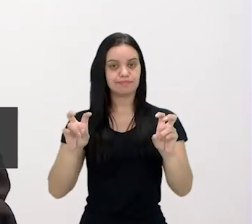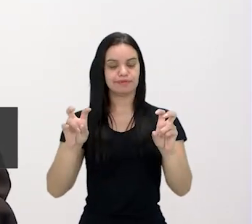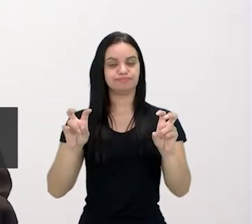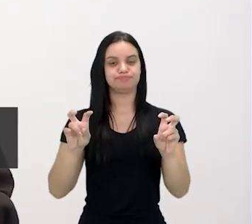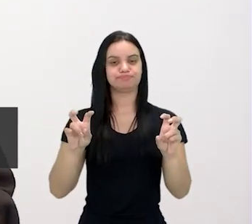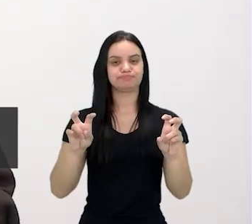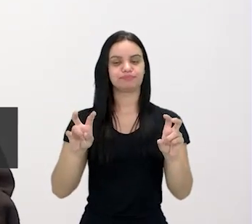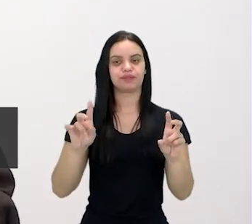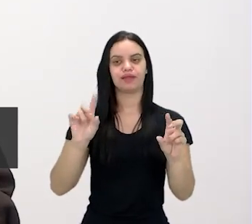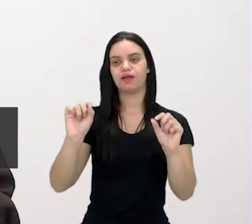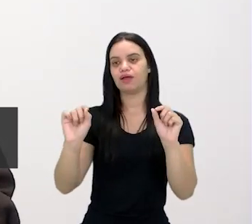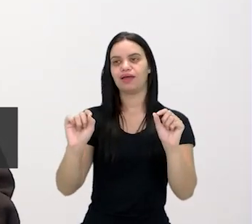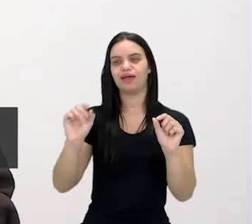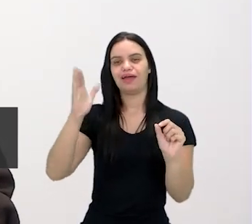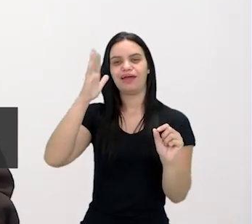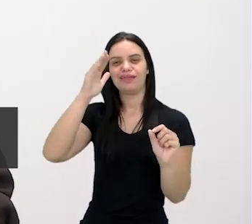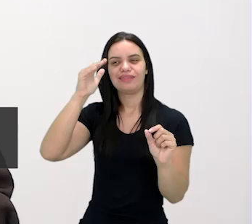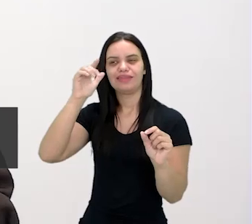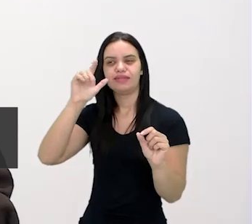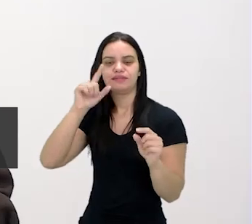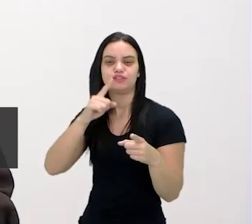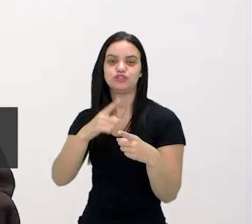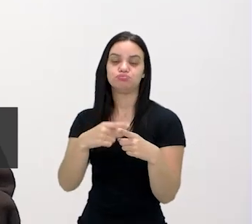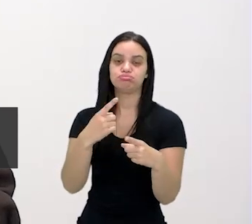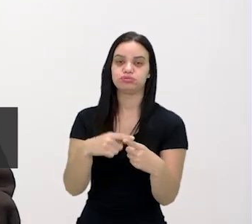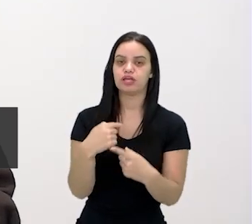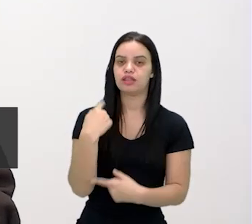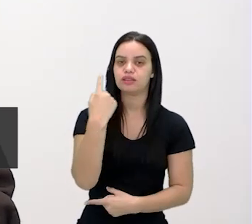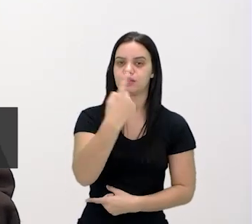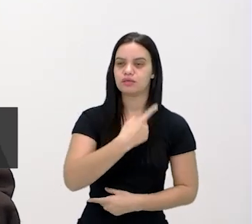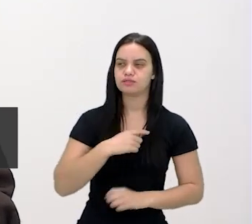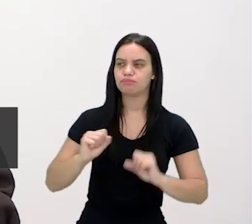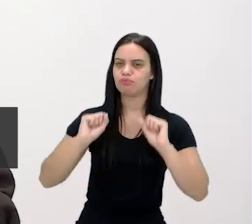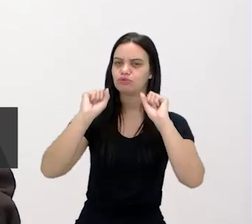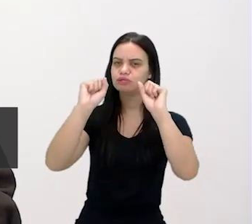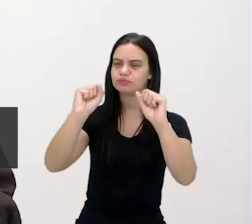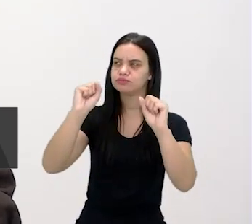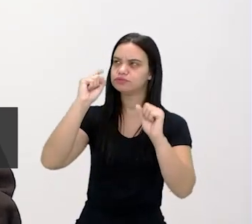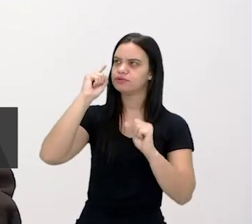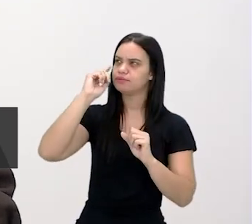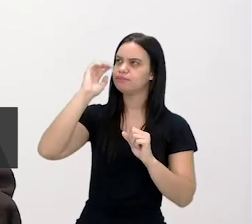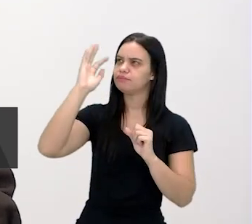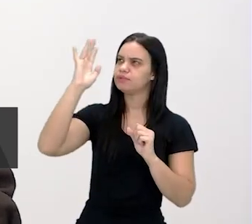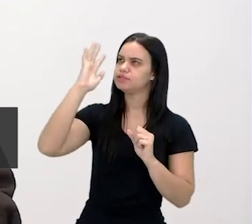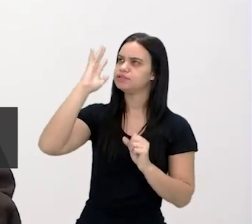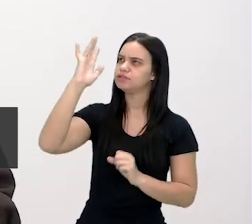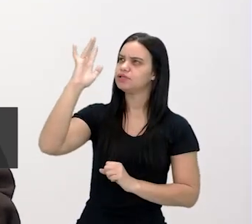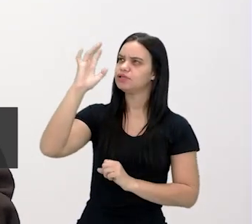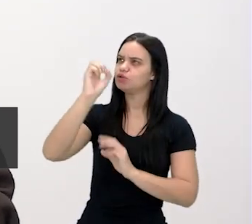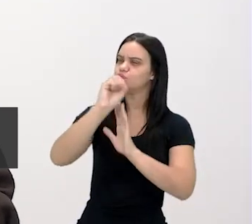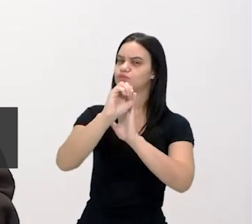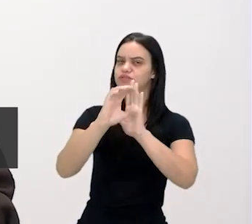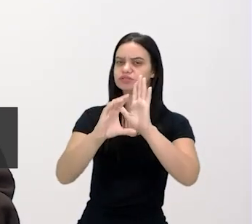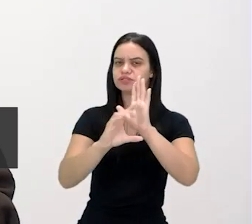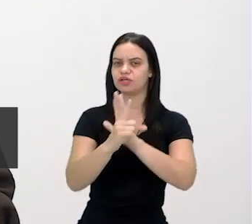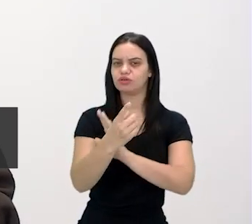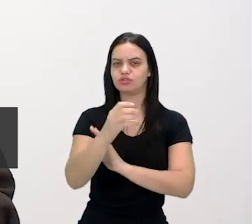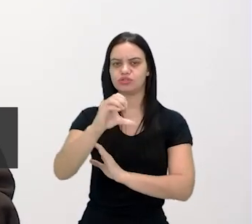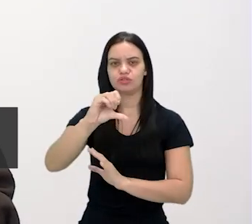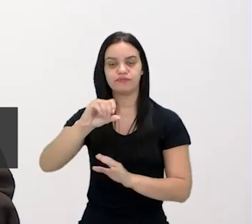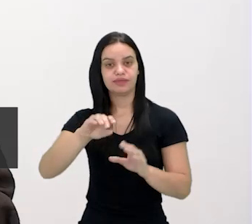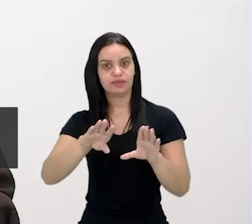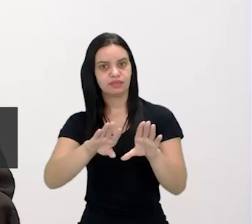si, é interessante no sentido de que nós podemos pensar o século XIX também com o século